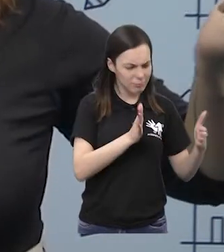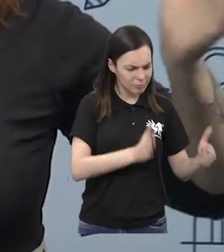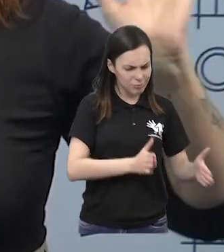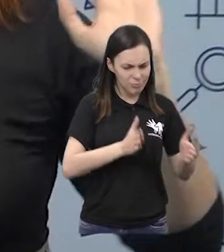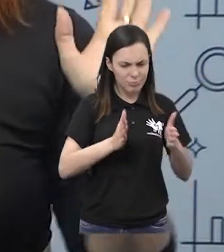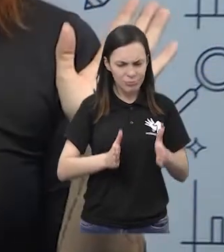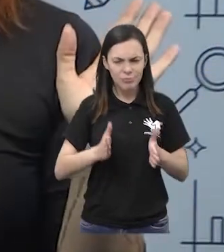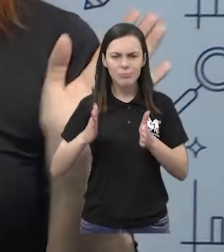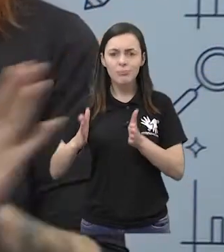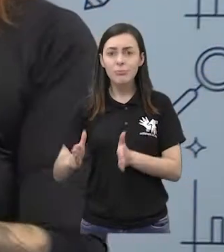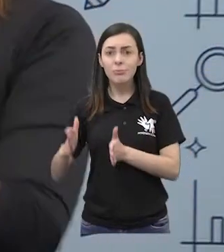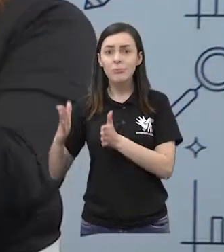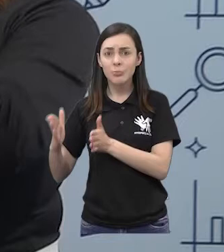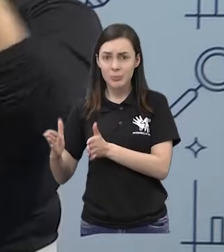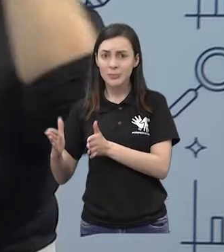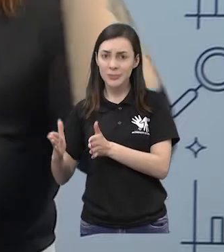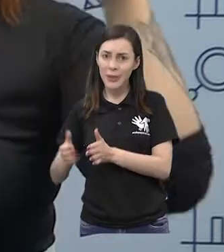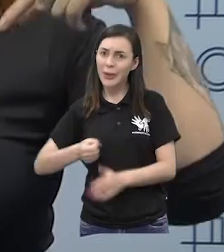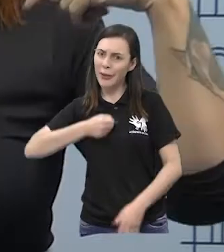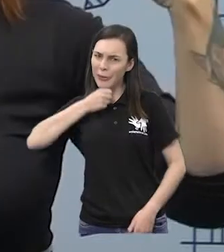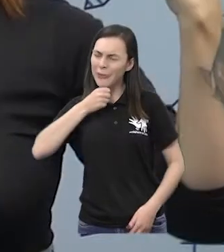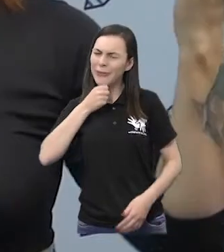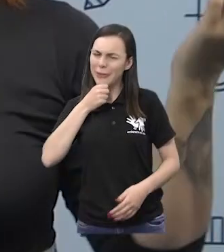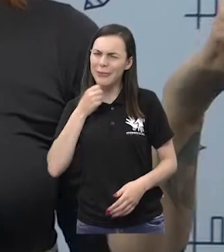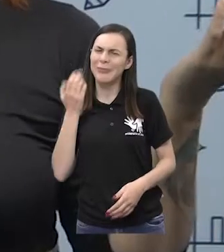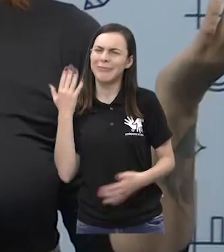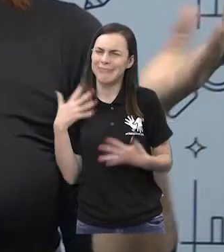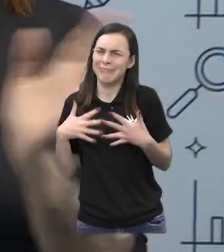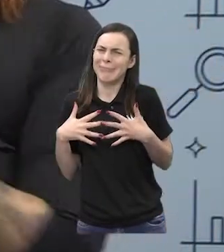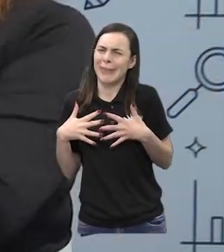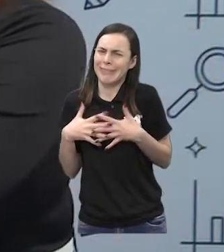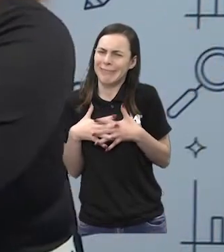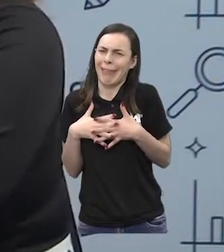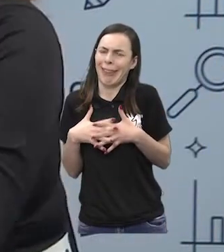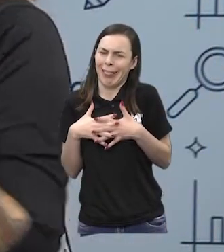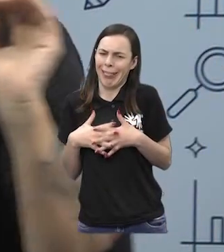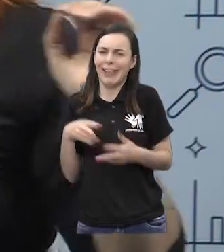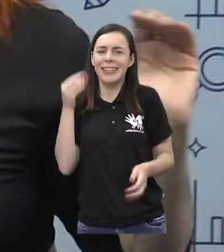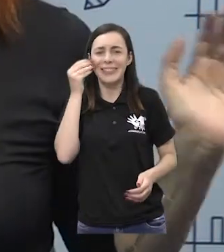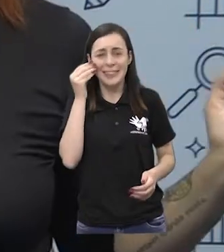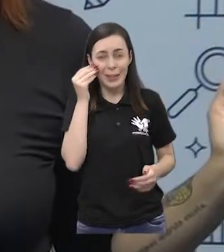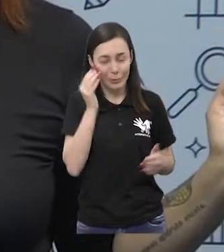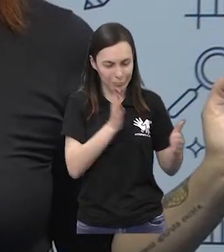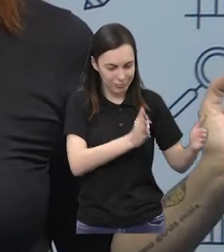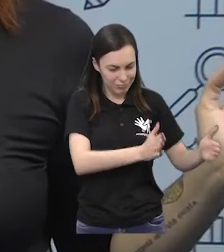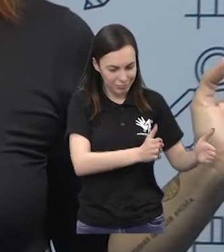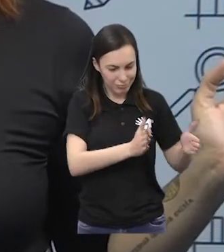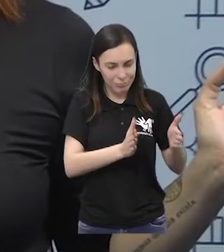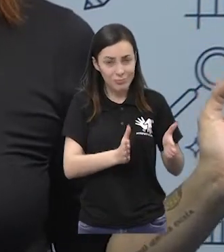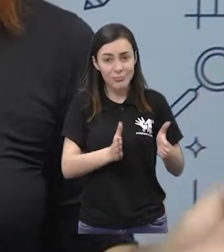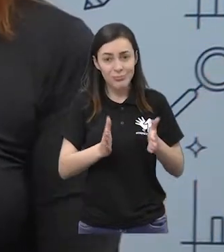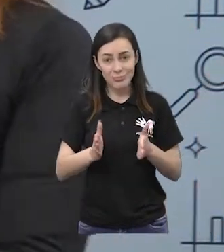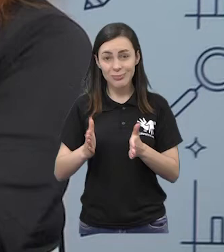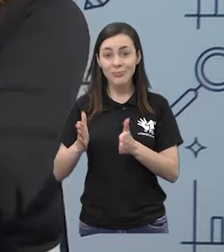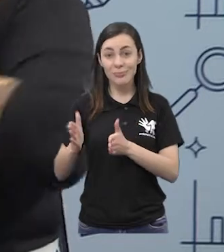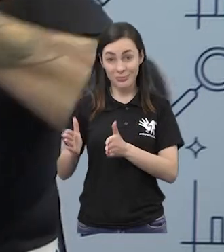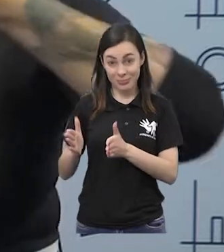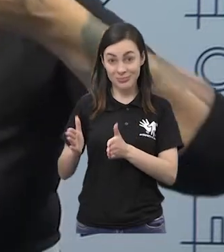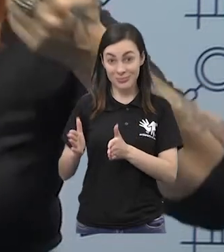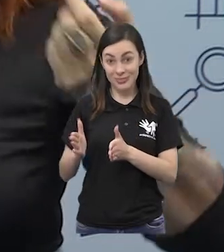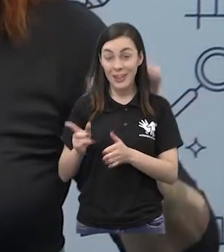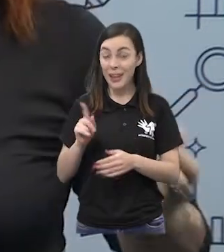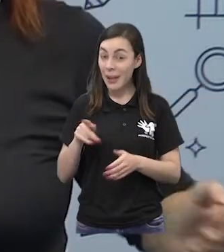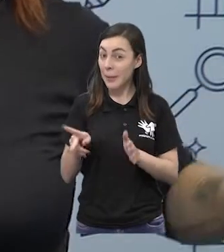acontecimentos mesmo com o avô atrapalhando toda a história ele tentou seguir uma sequência certo é a